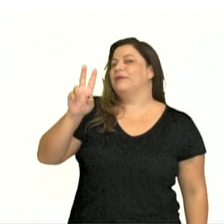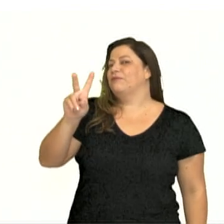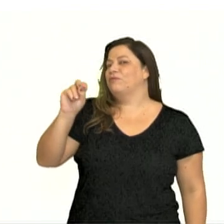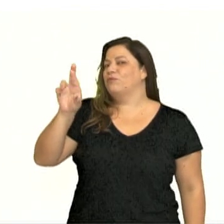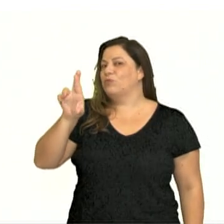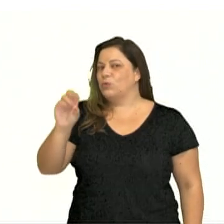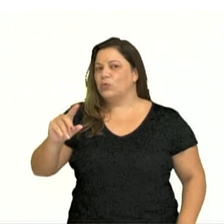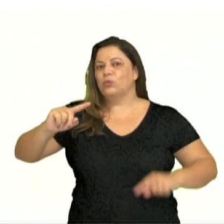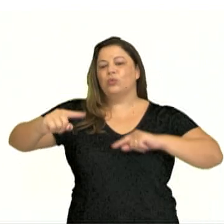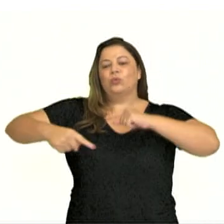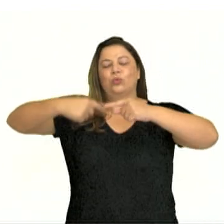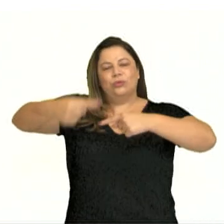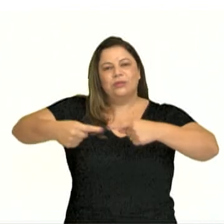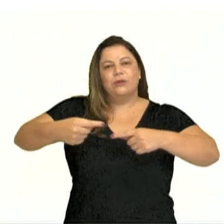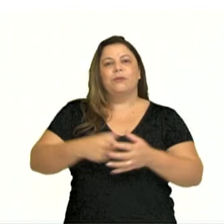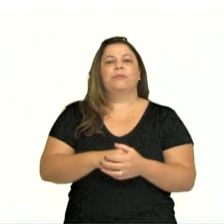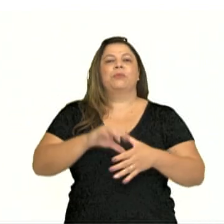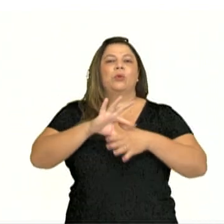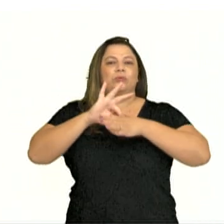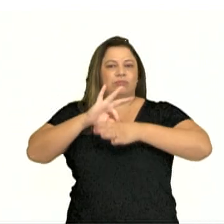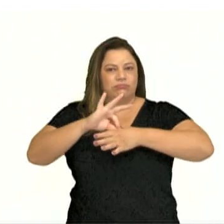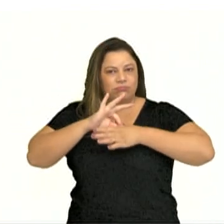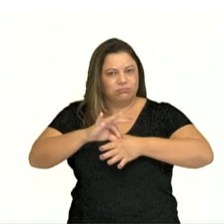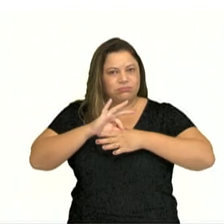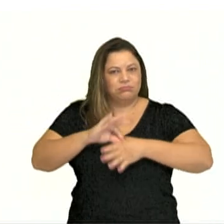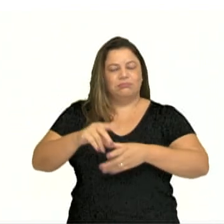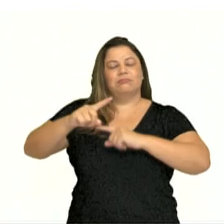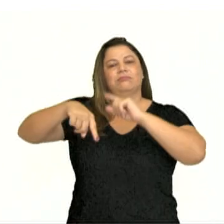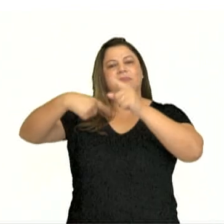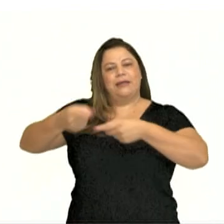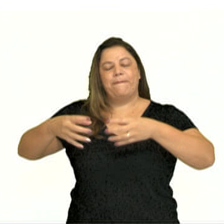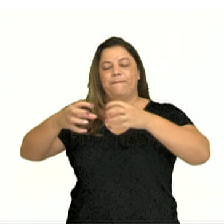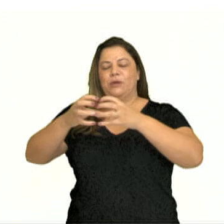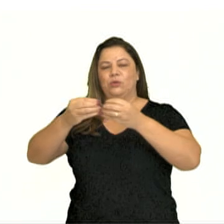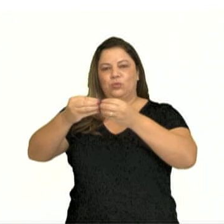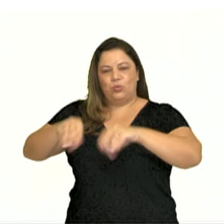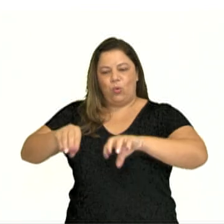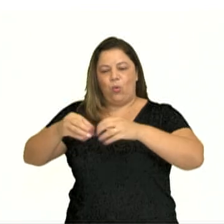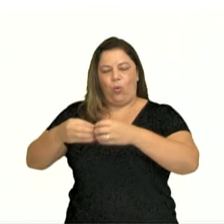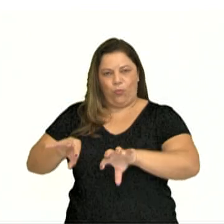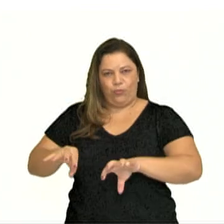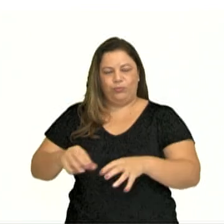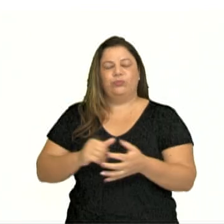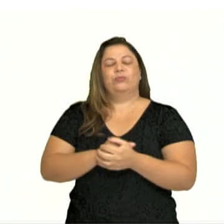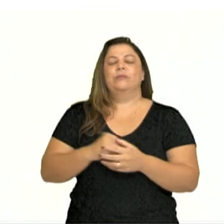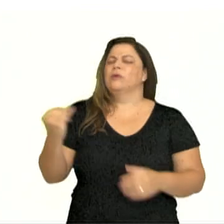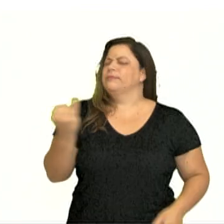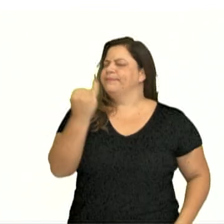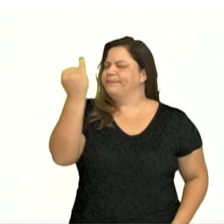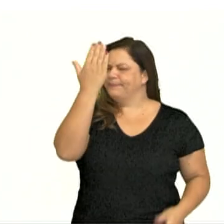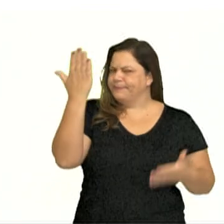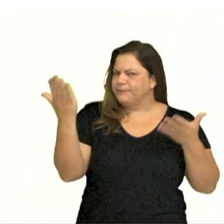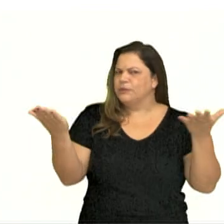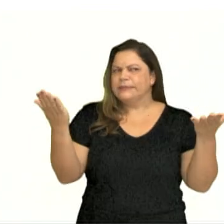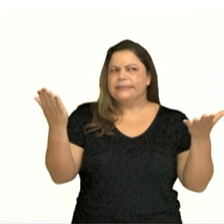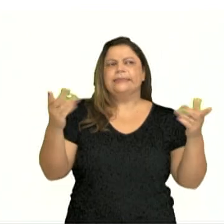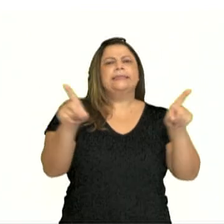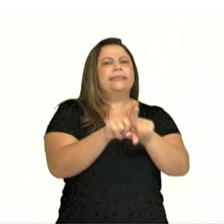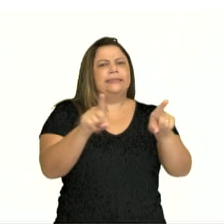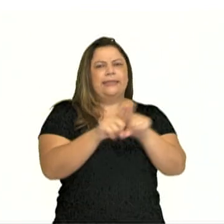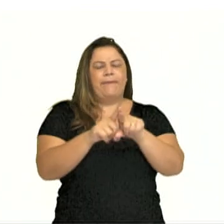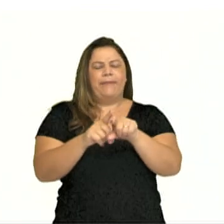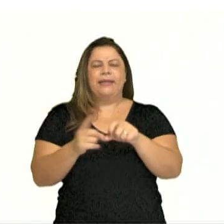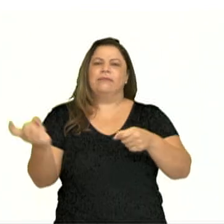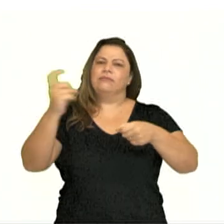consequentemente, depois os carnívoros e os onívoros. Então, olha a importância desses organismos. Claro, também das questões